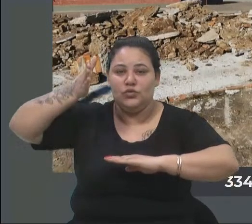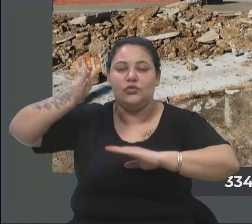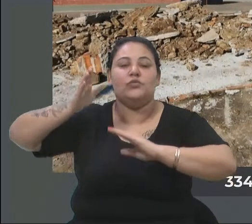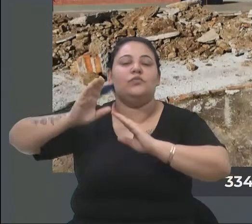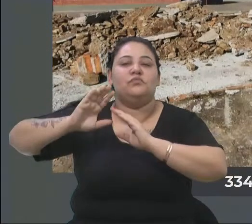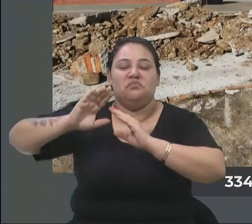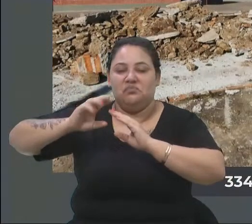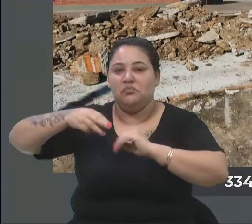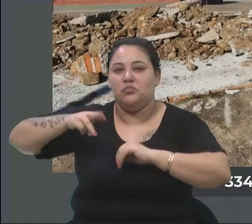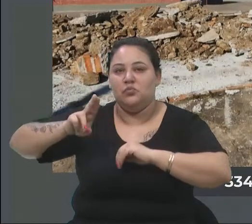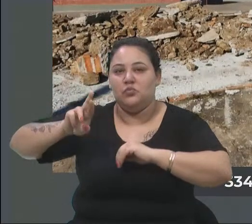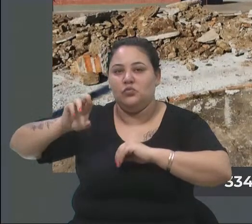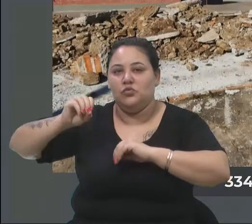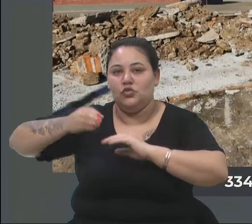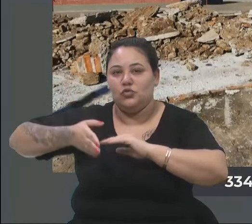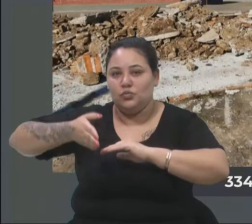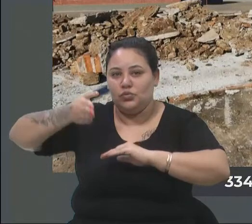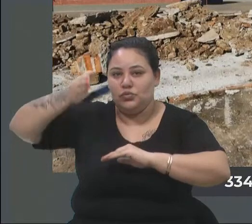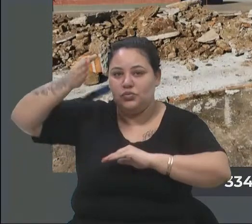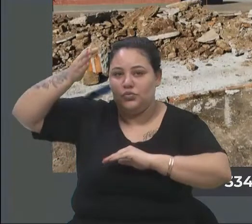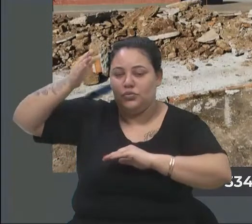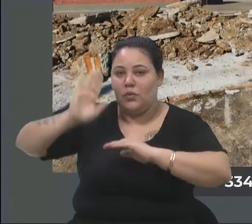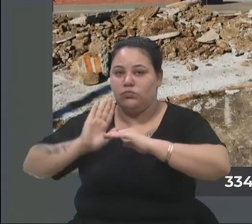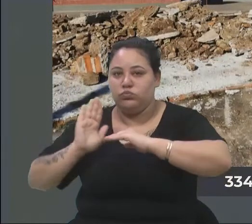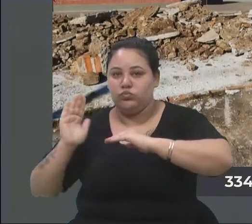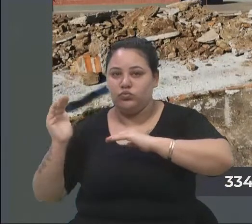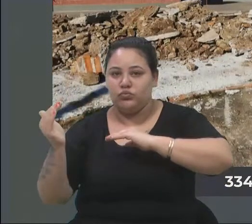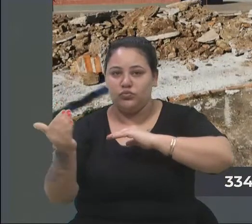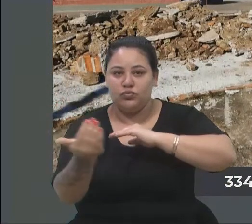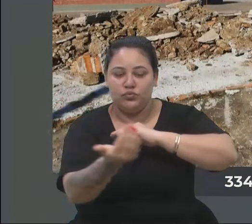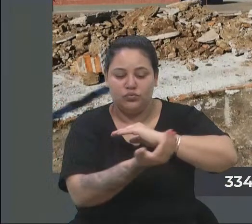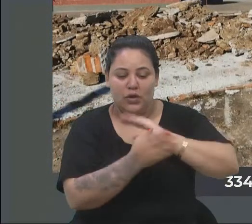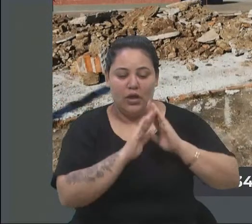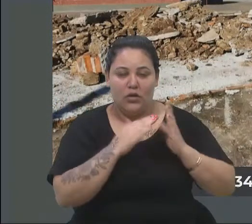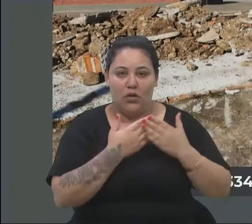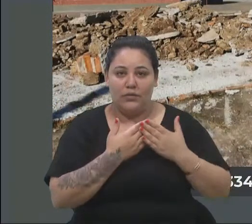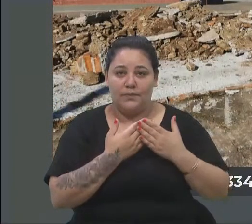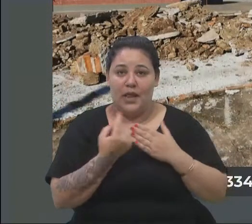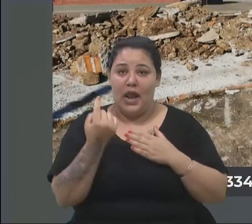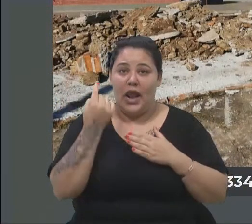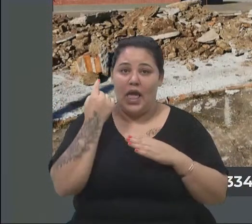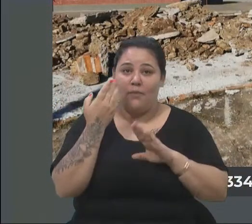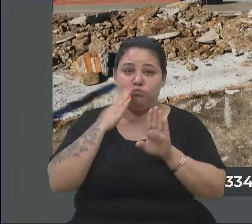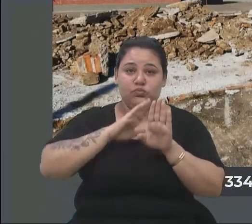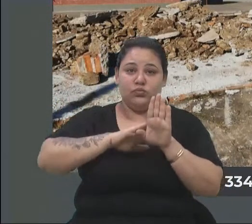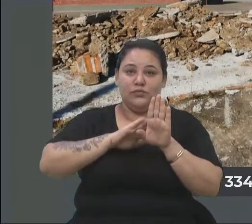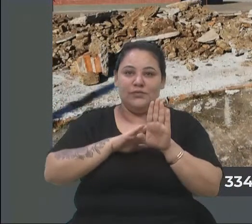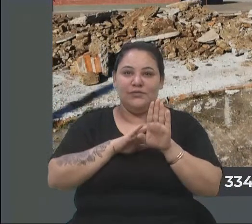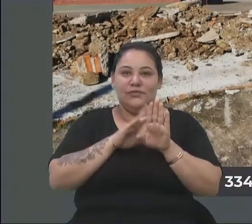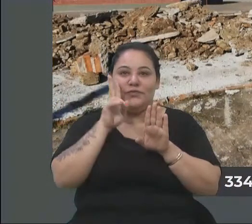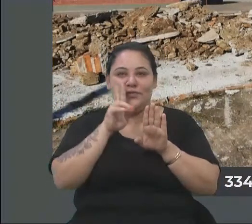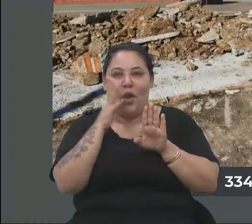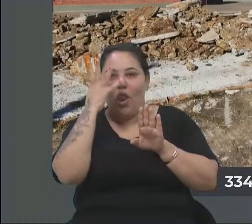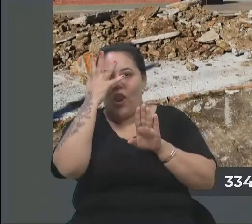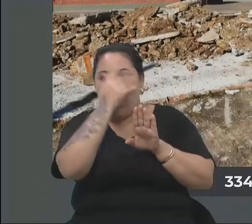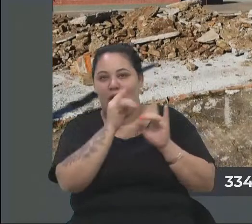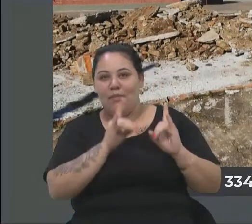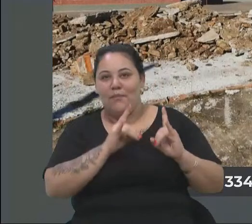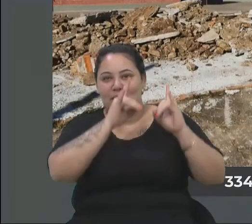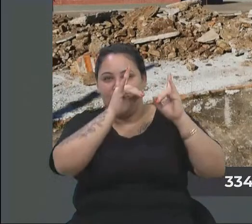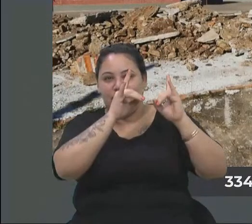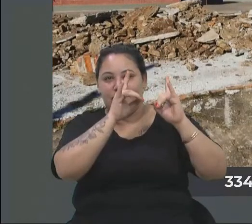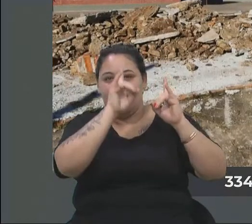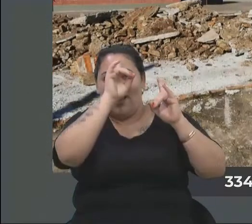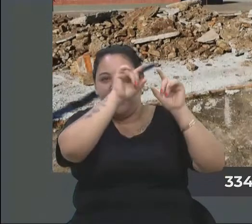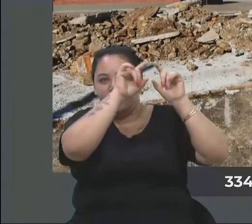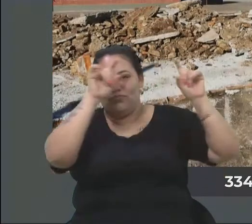e novo na parte externa. Ao fundo, dá para você observar na imagem aquele lindo prédio, lá onde está escrito